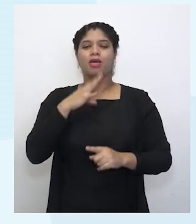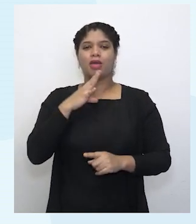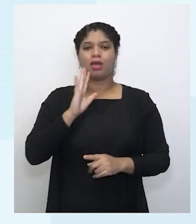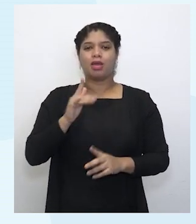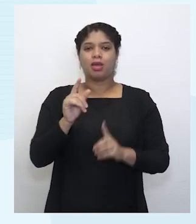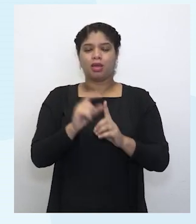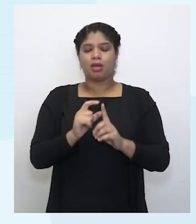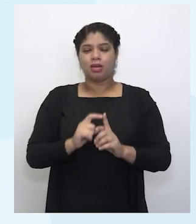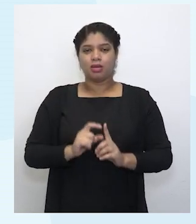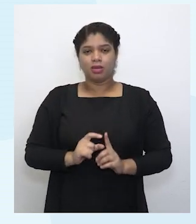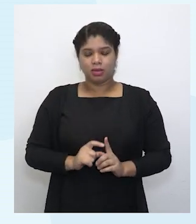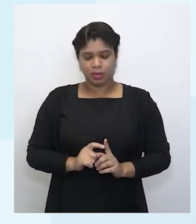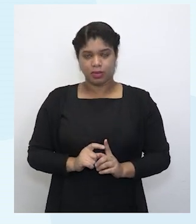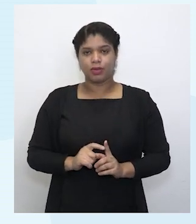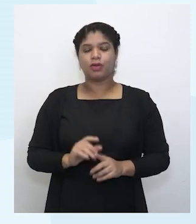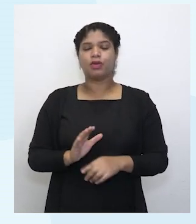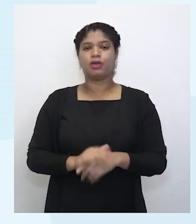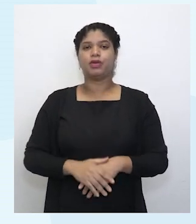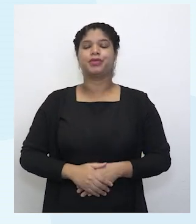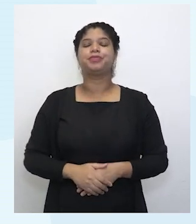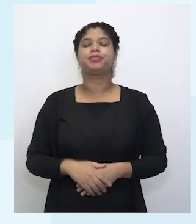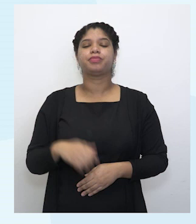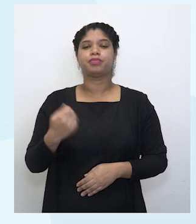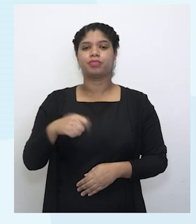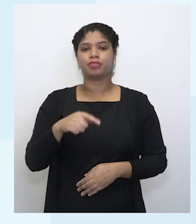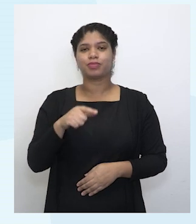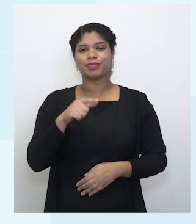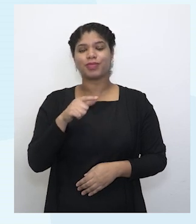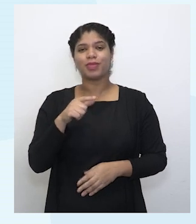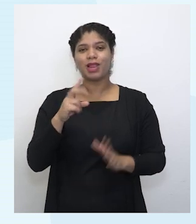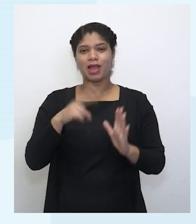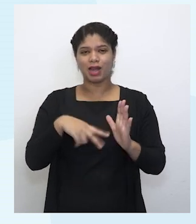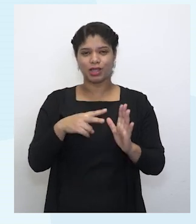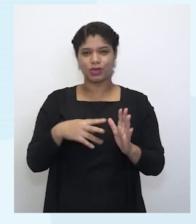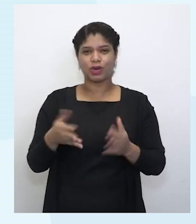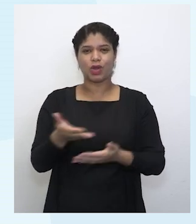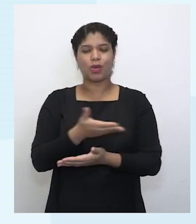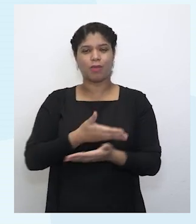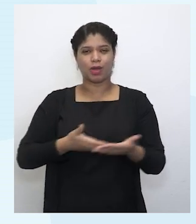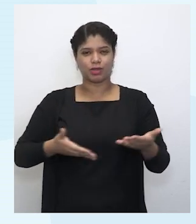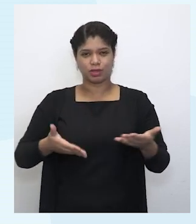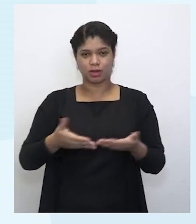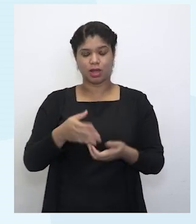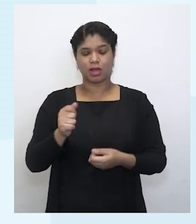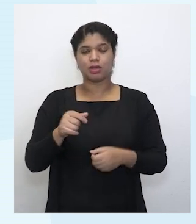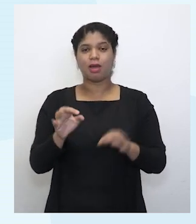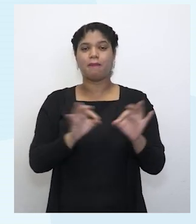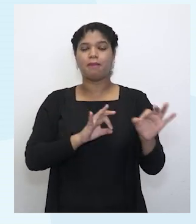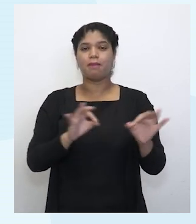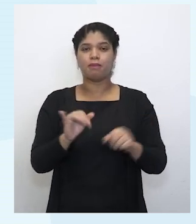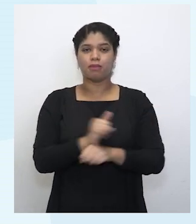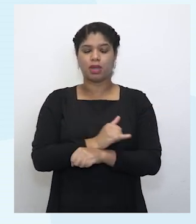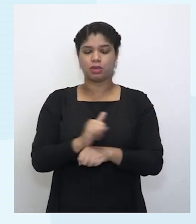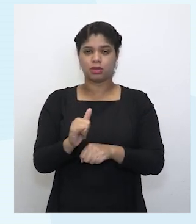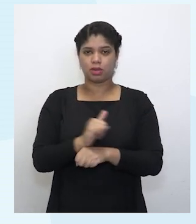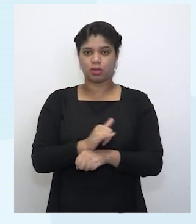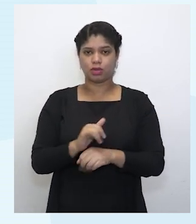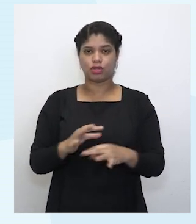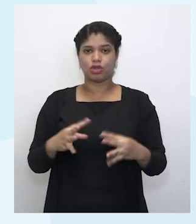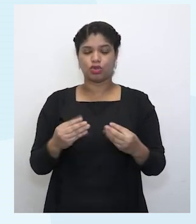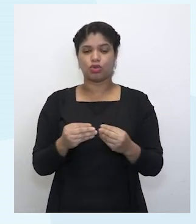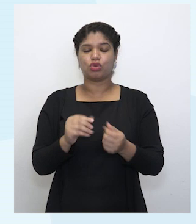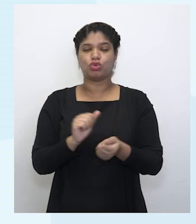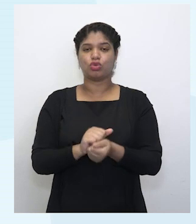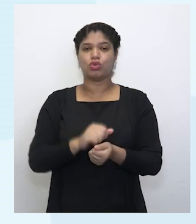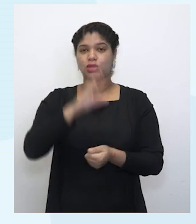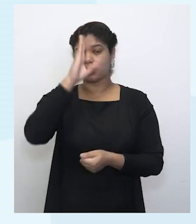nesse primeiro momento, após a leitura compartilhada, nós podemos partir para um planejamento coletivo dos pontos principais